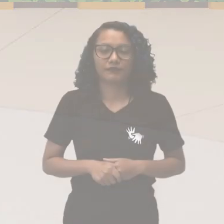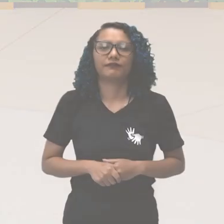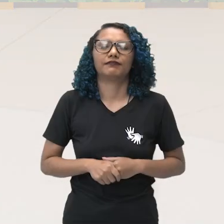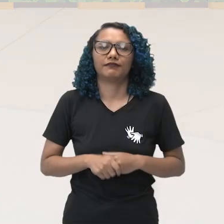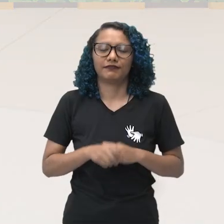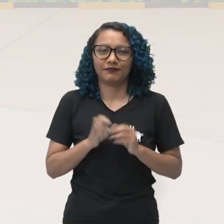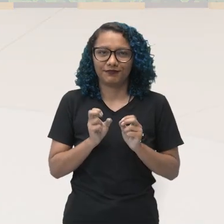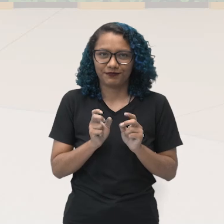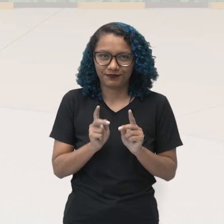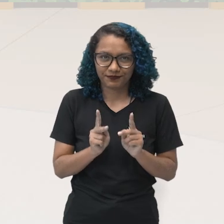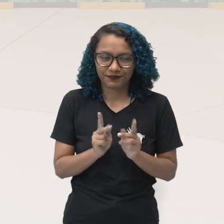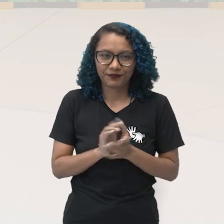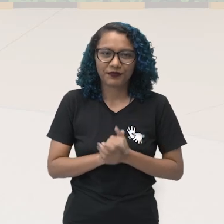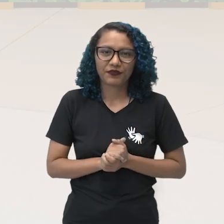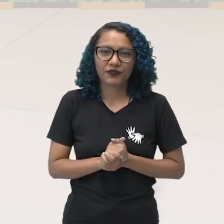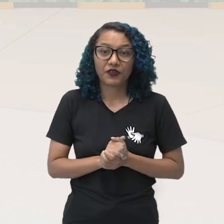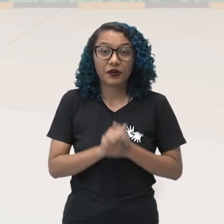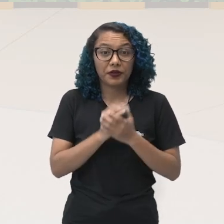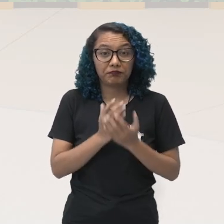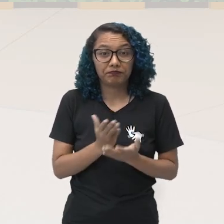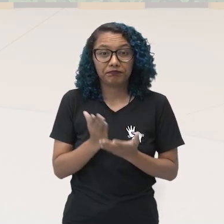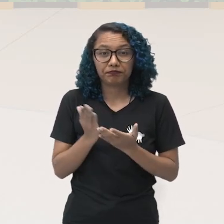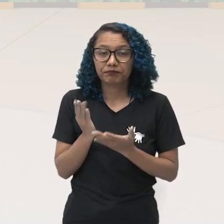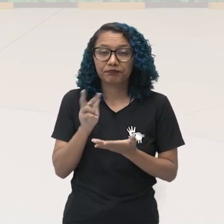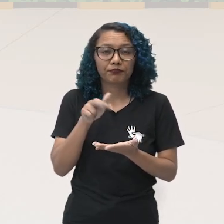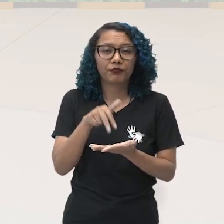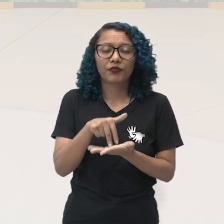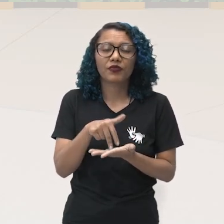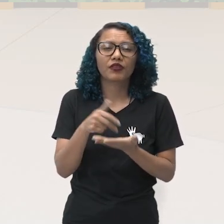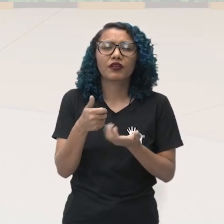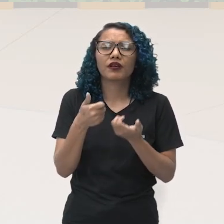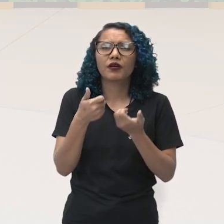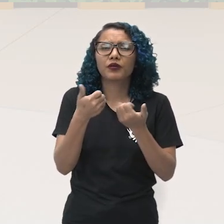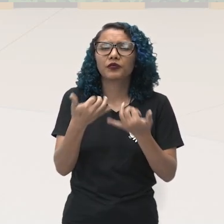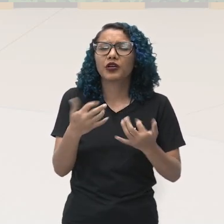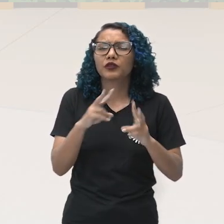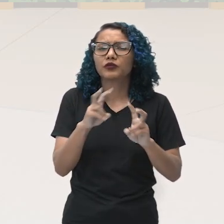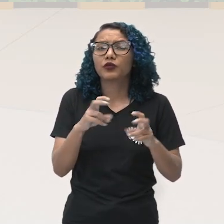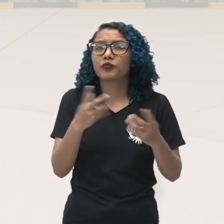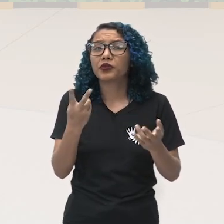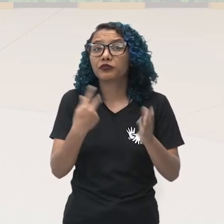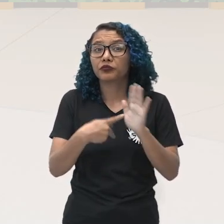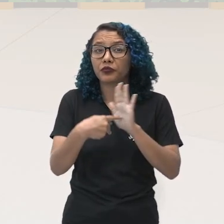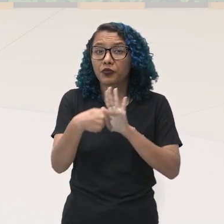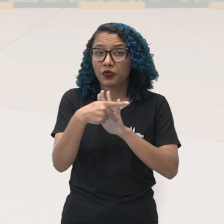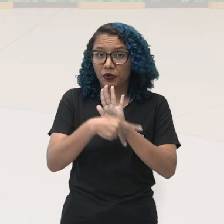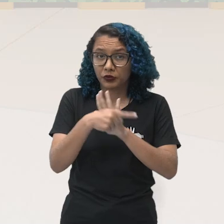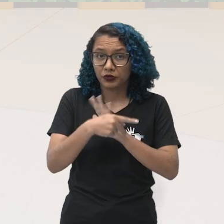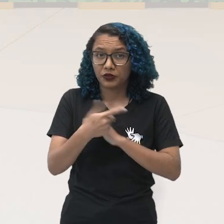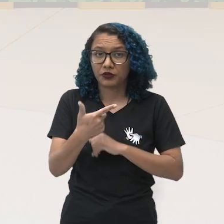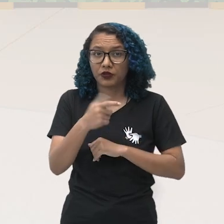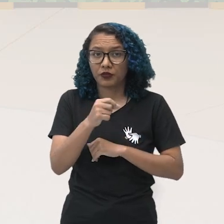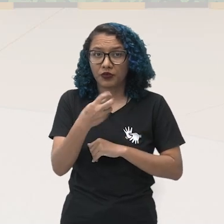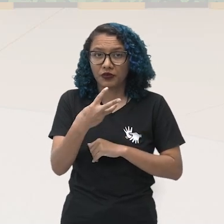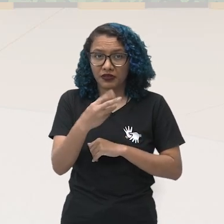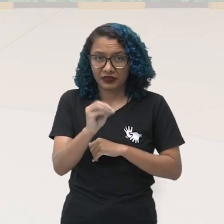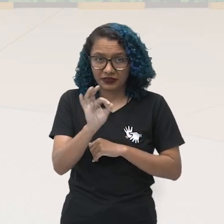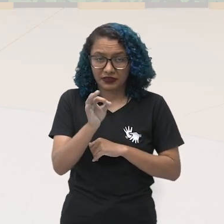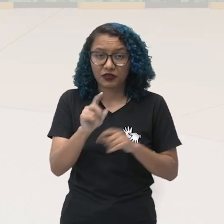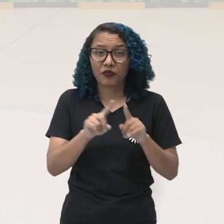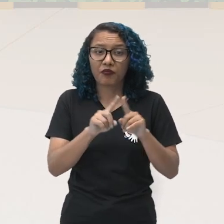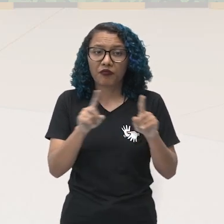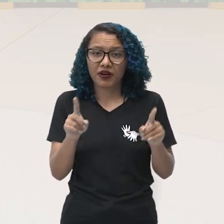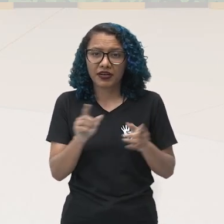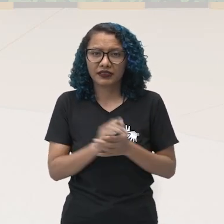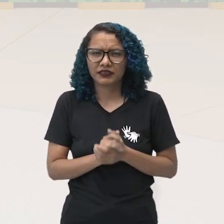Muito bem! Olha aí, estamos aqui para falar da Agenda 2030, só que em vez de falarmos